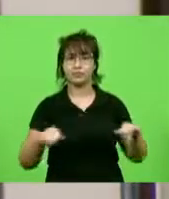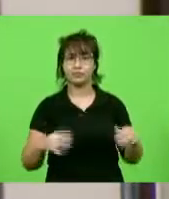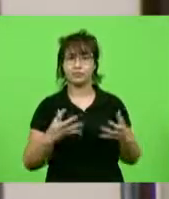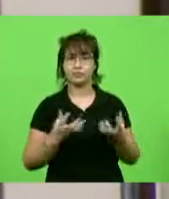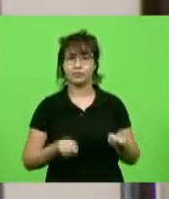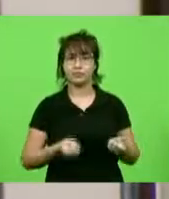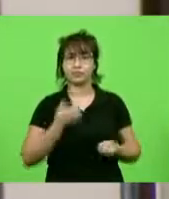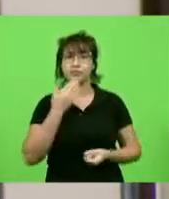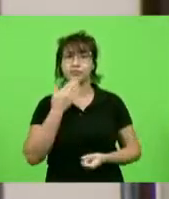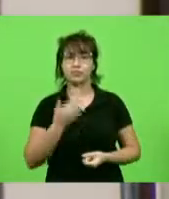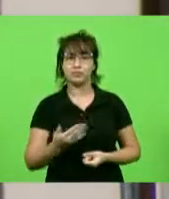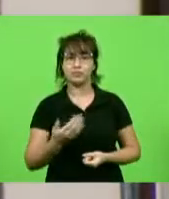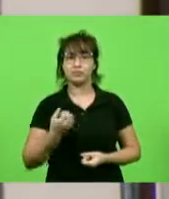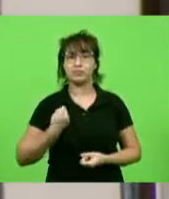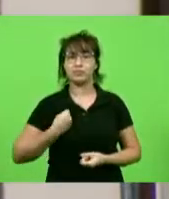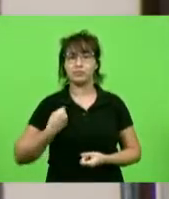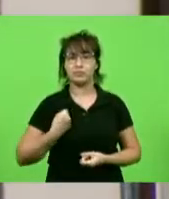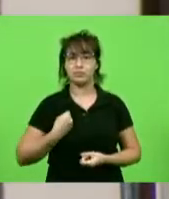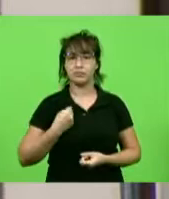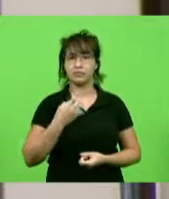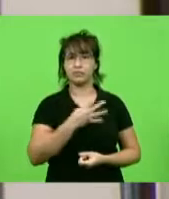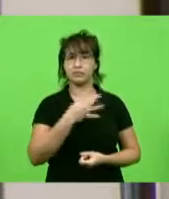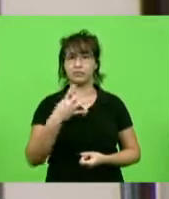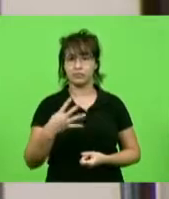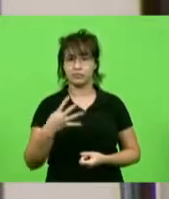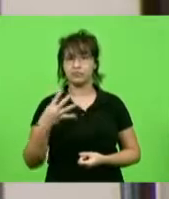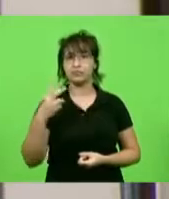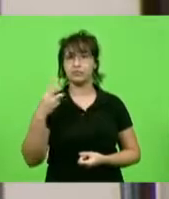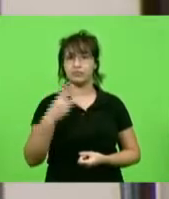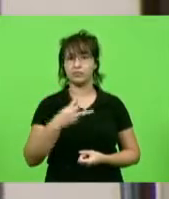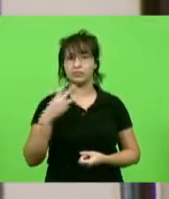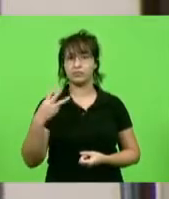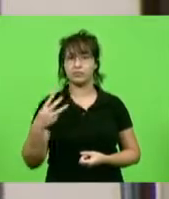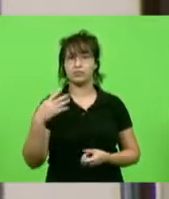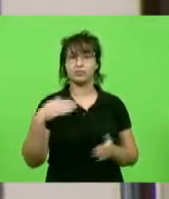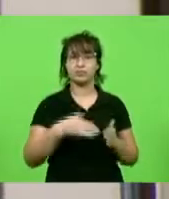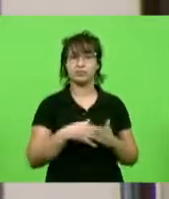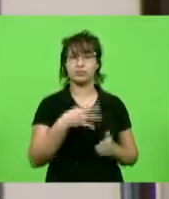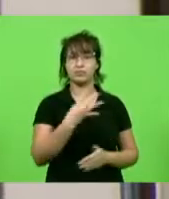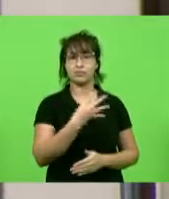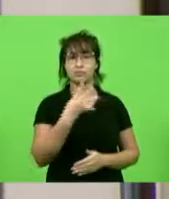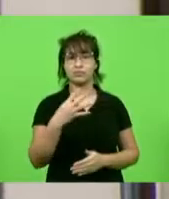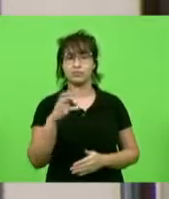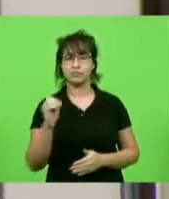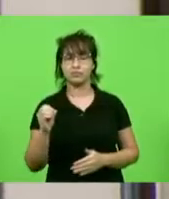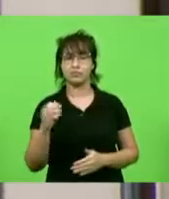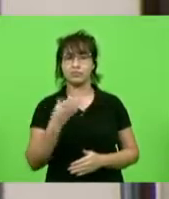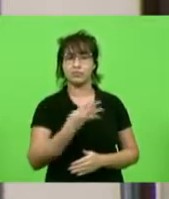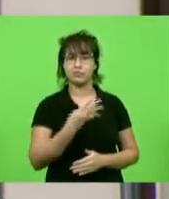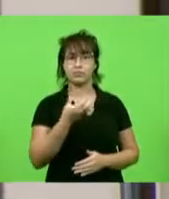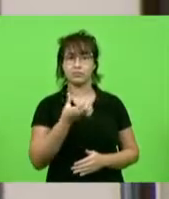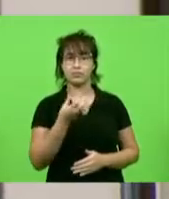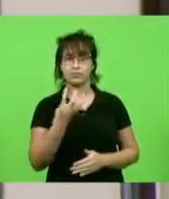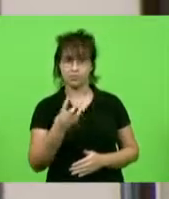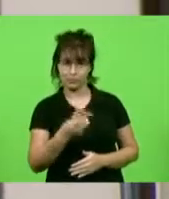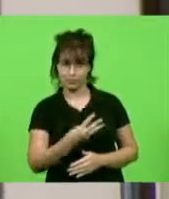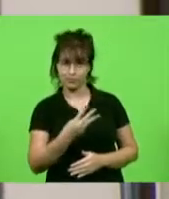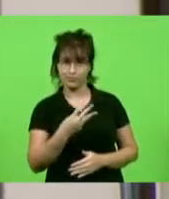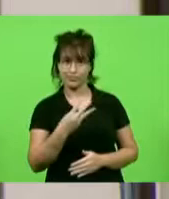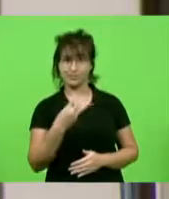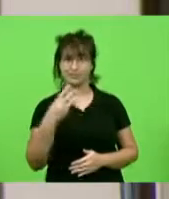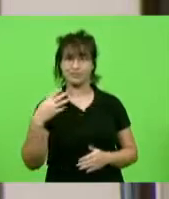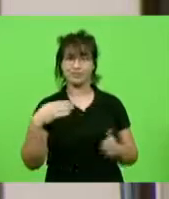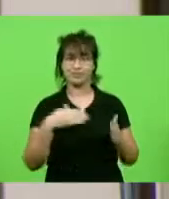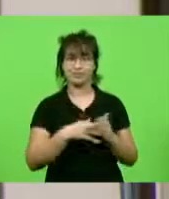seguintes requerimentos. Requerimento 433 a 440 e 443 a 448. Esta presidência